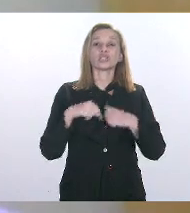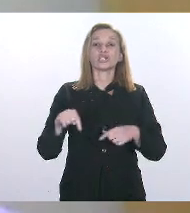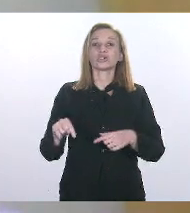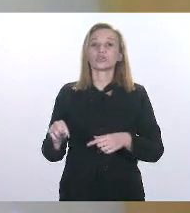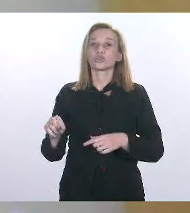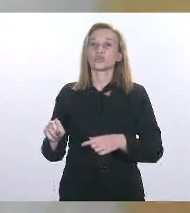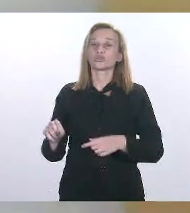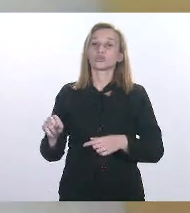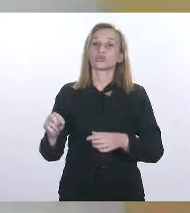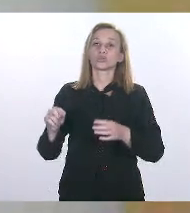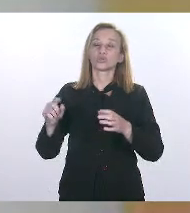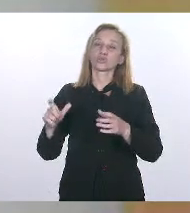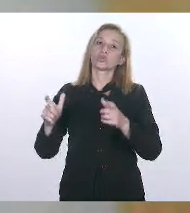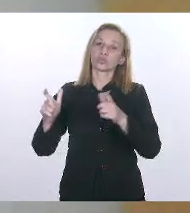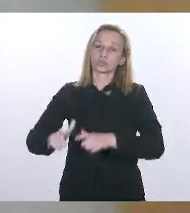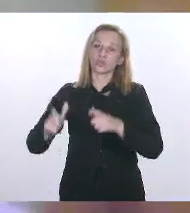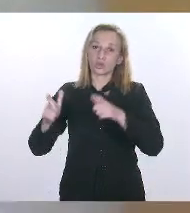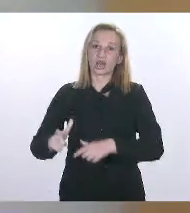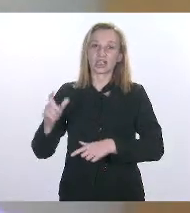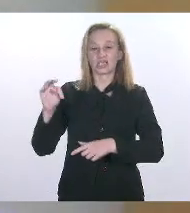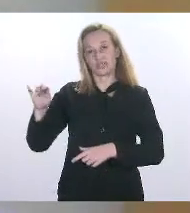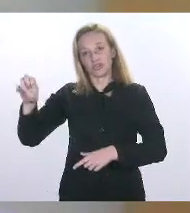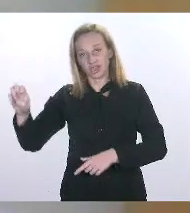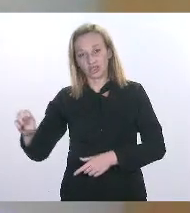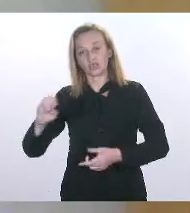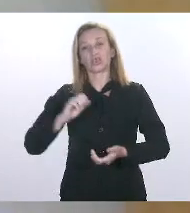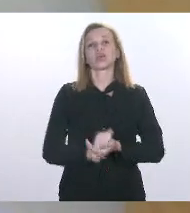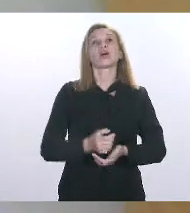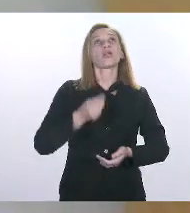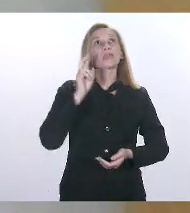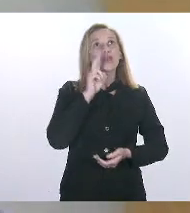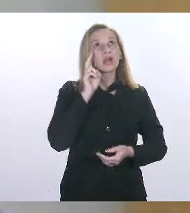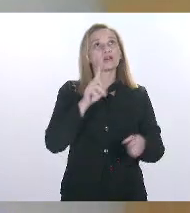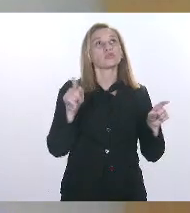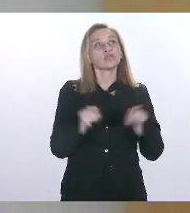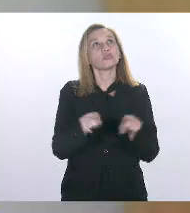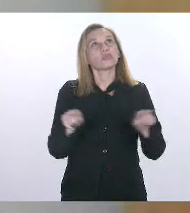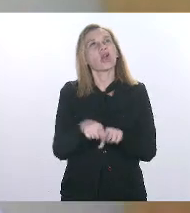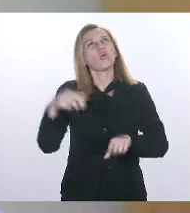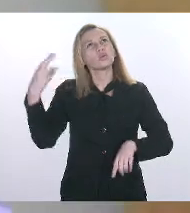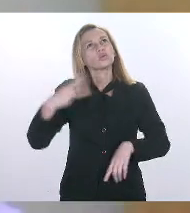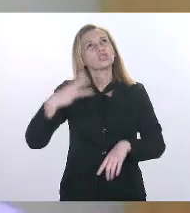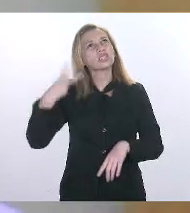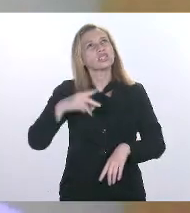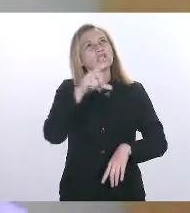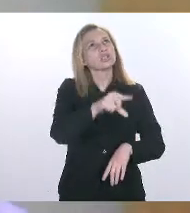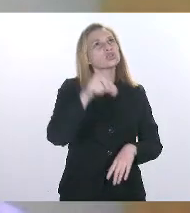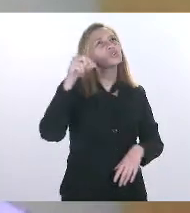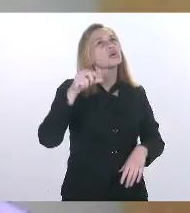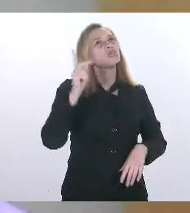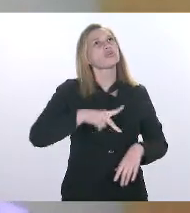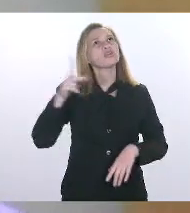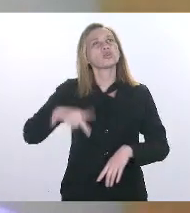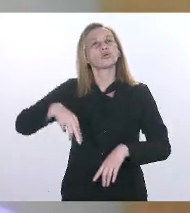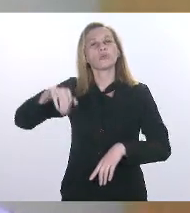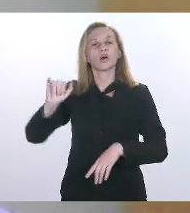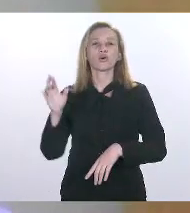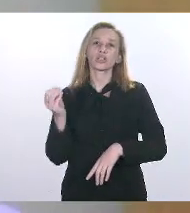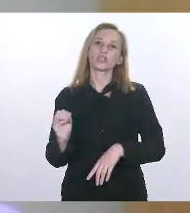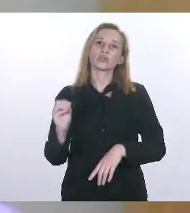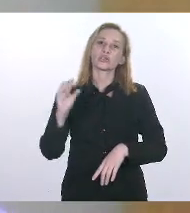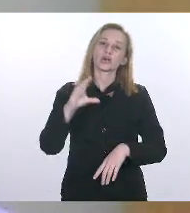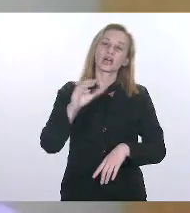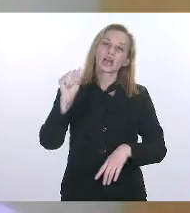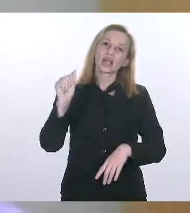Cefet. Lembro, inclusive, que o terceiro interventor designado, professor Antônio Maurício Castanheira